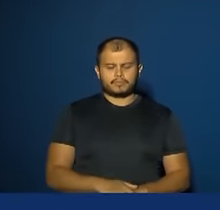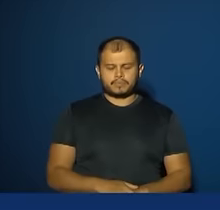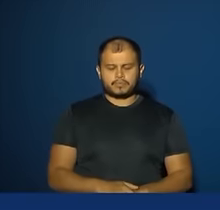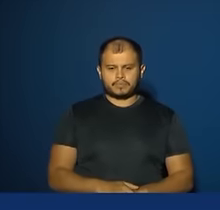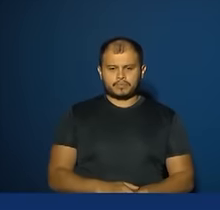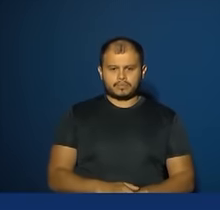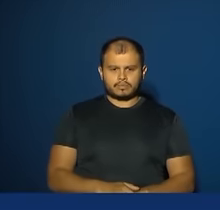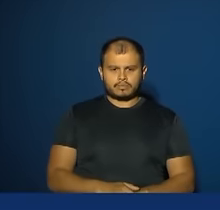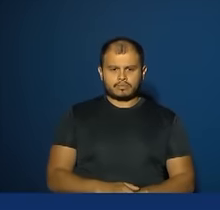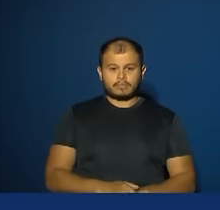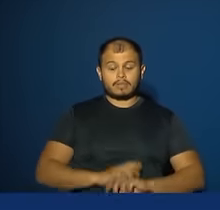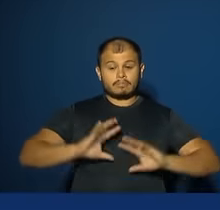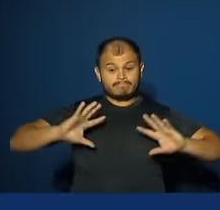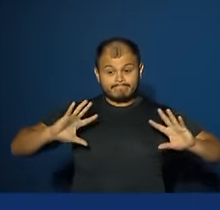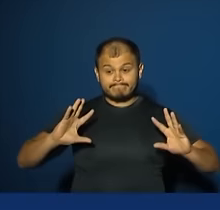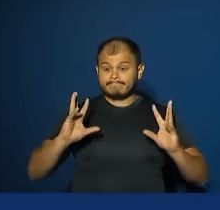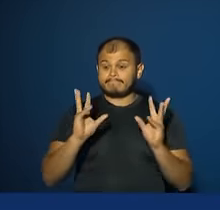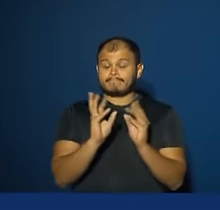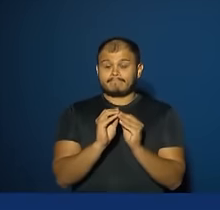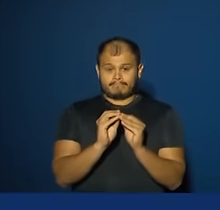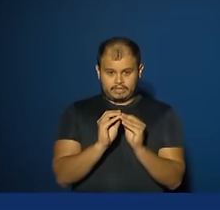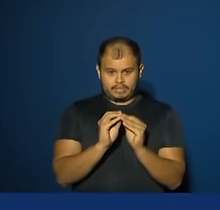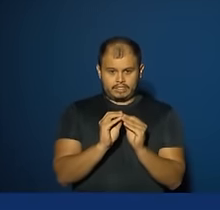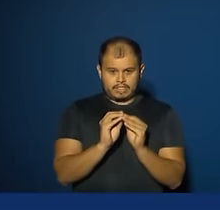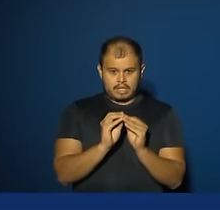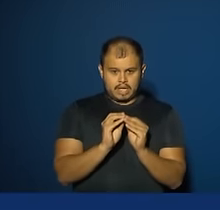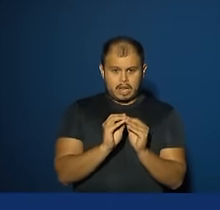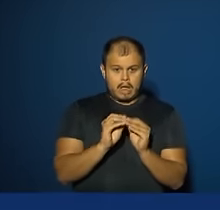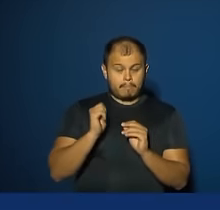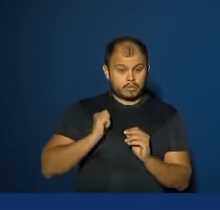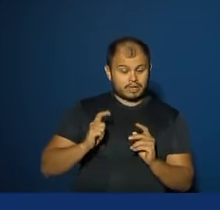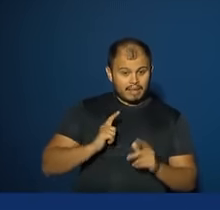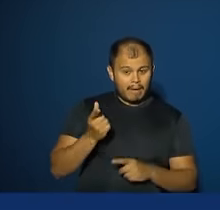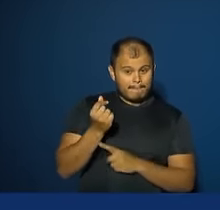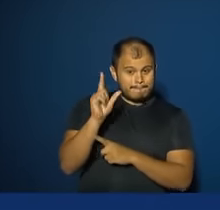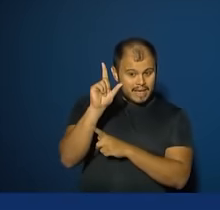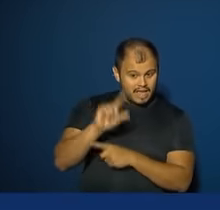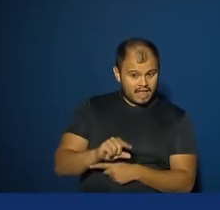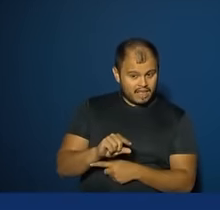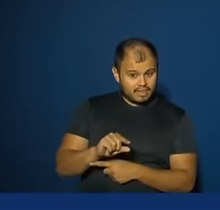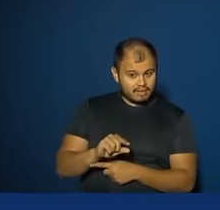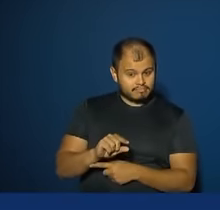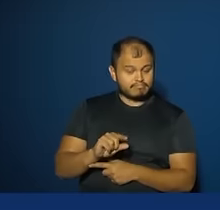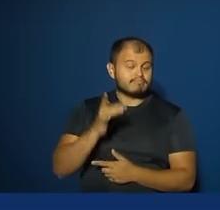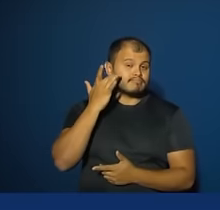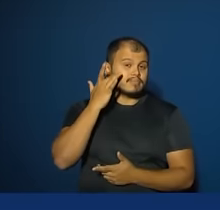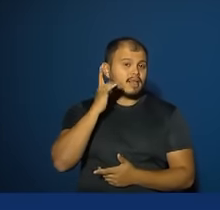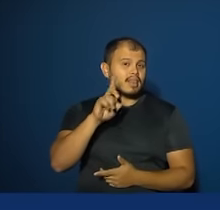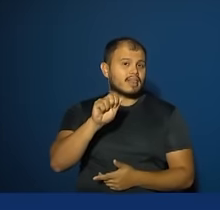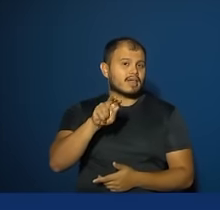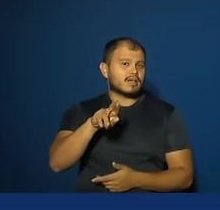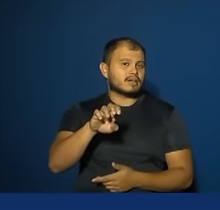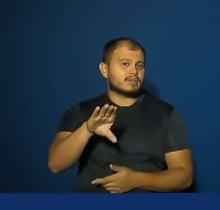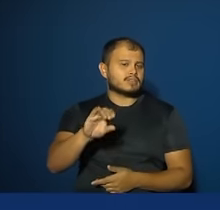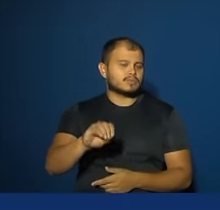né? Resumindo, a Bolsa está barata? Laércio, eu queria começar com você.